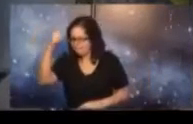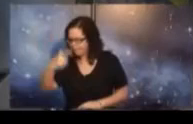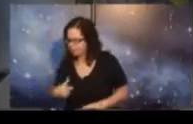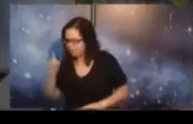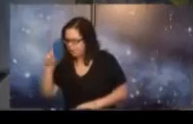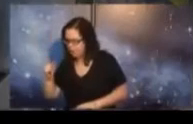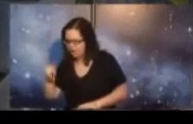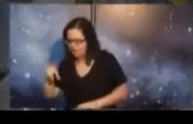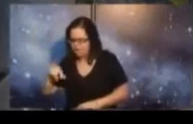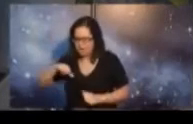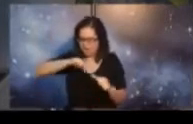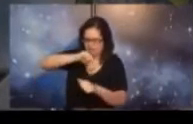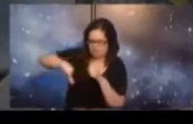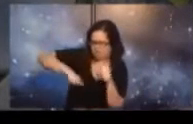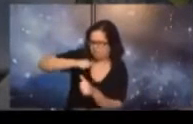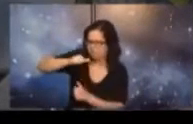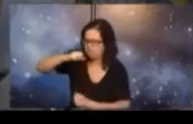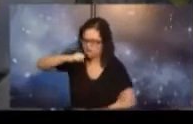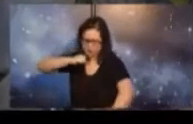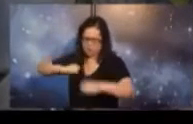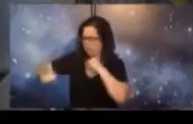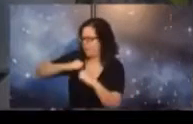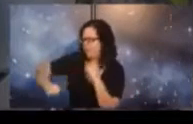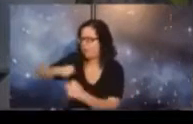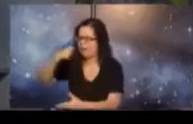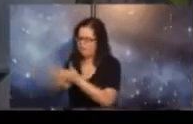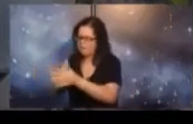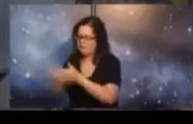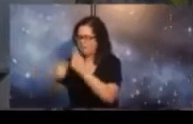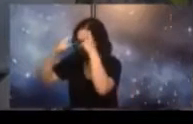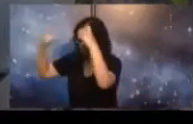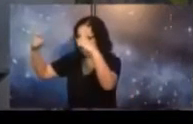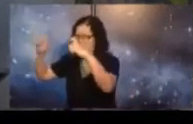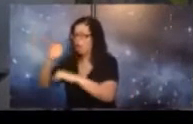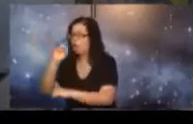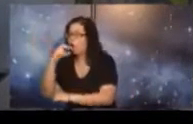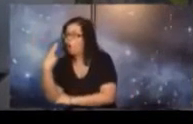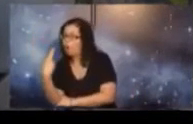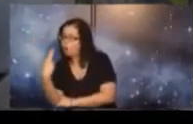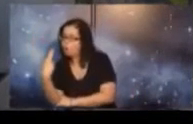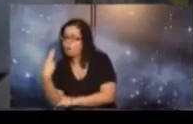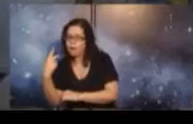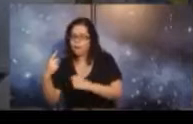ou você era essênio, escondia numa caverna e ia fazer jejum e orar.